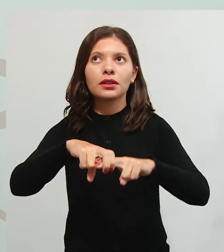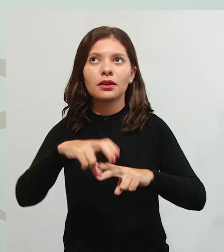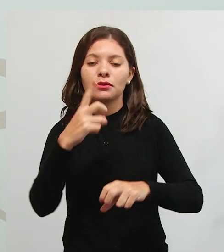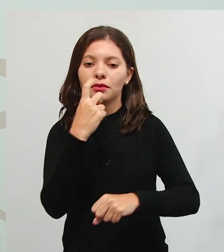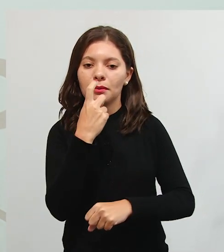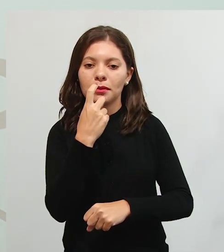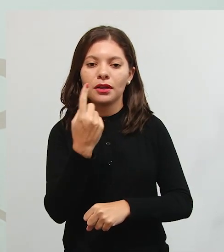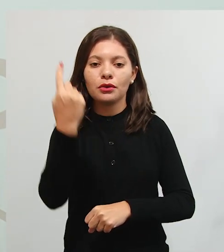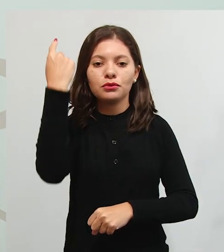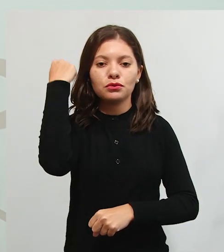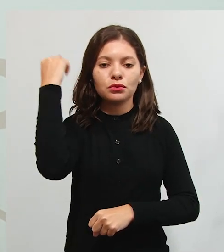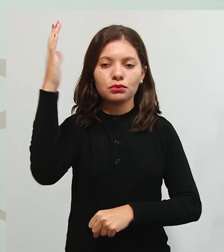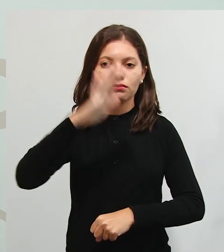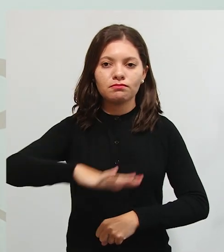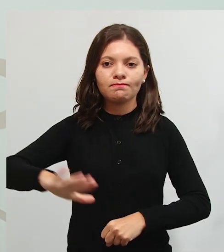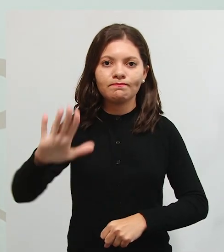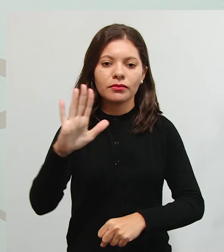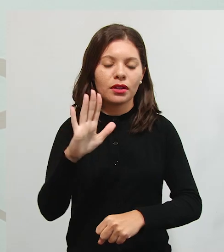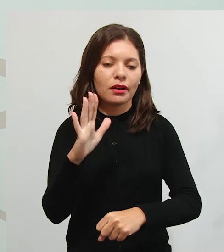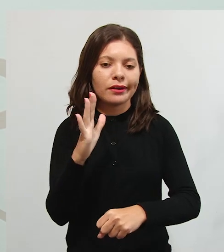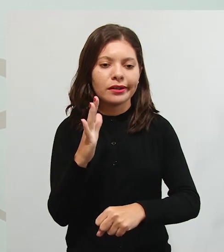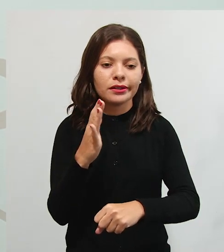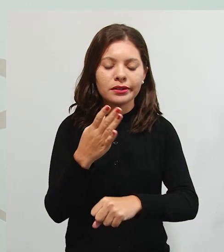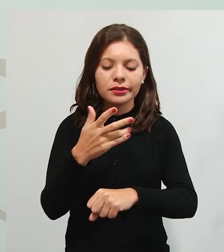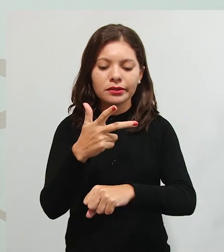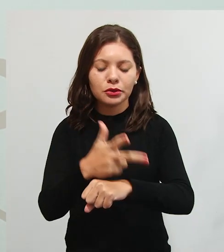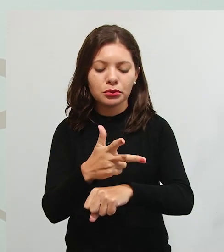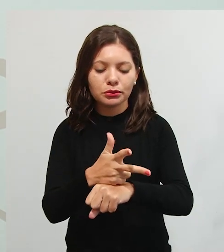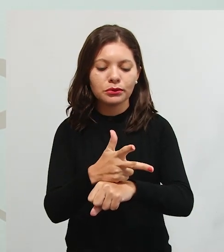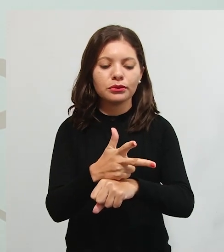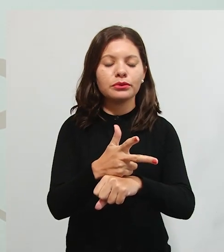vermelha. Ao fundo está as plotagens do estúdio com